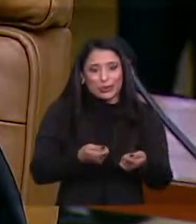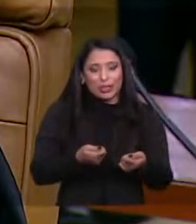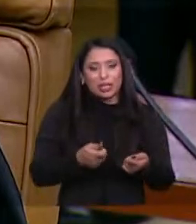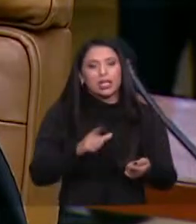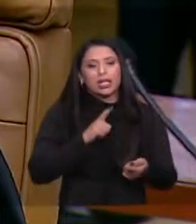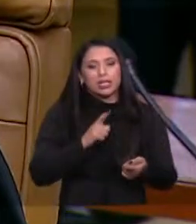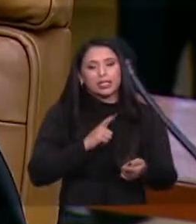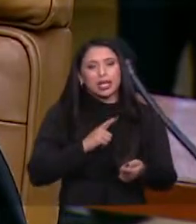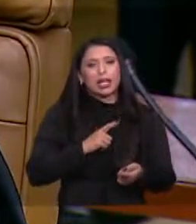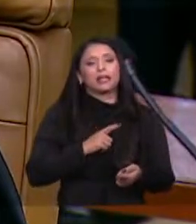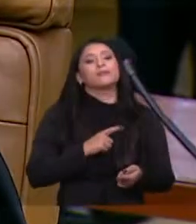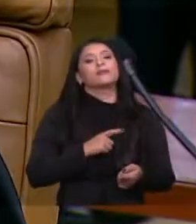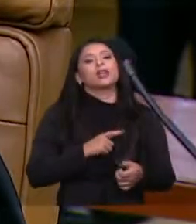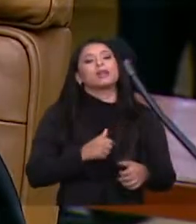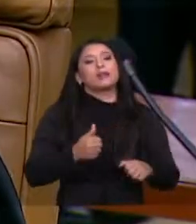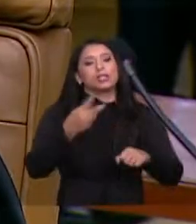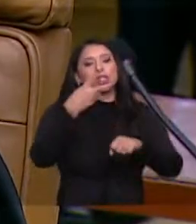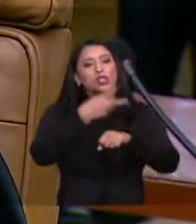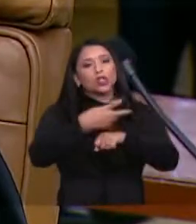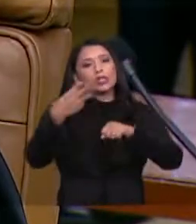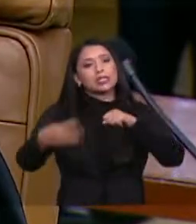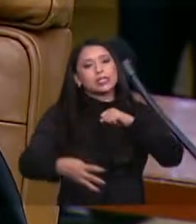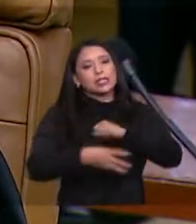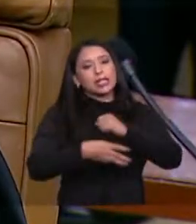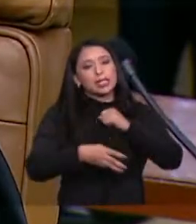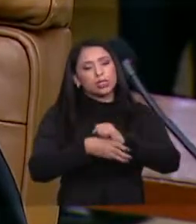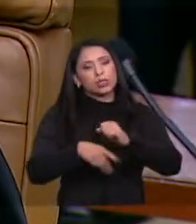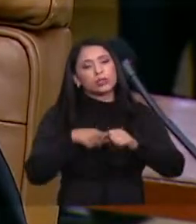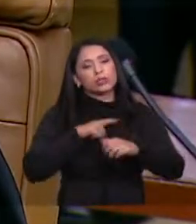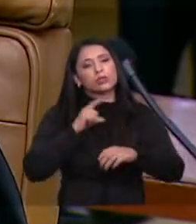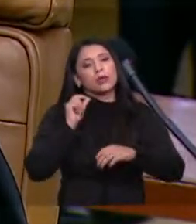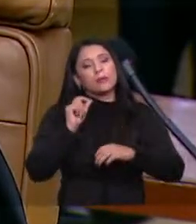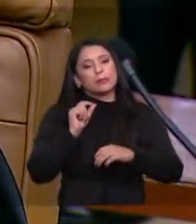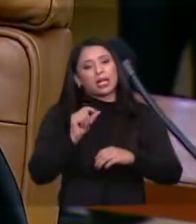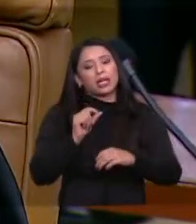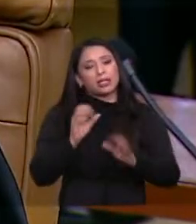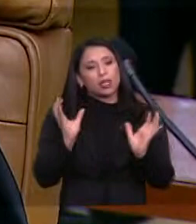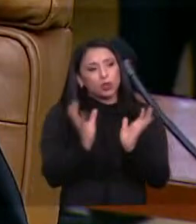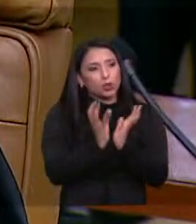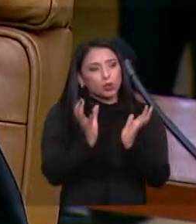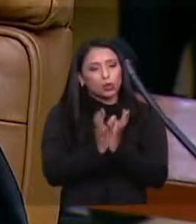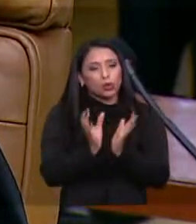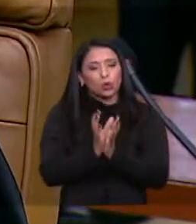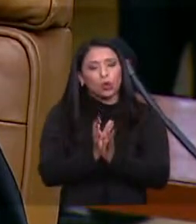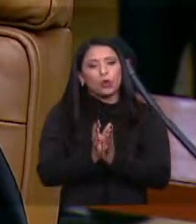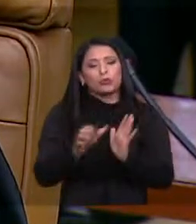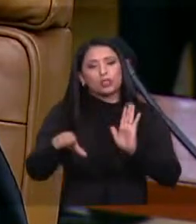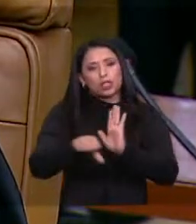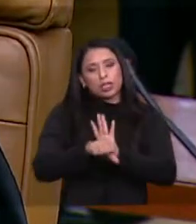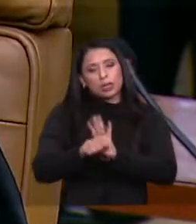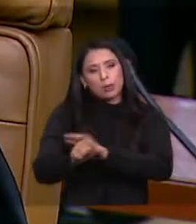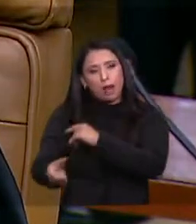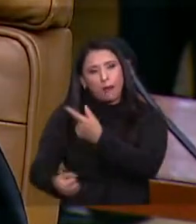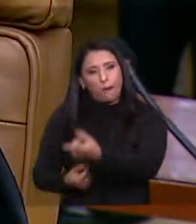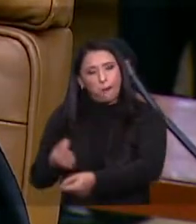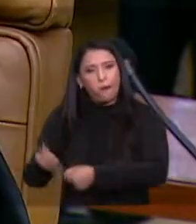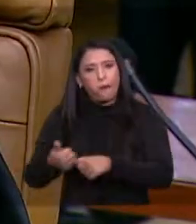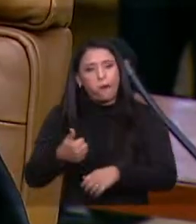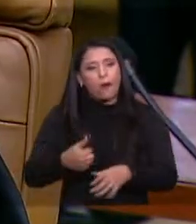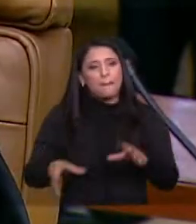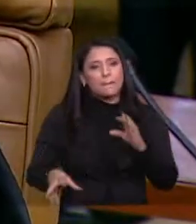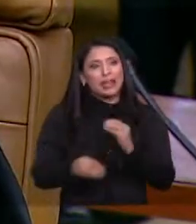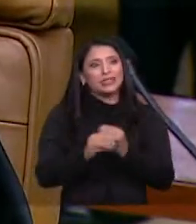a fração de dois terços fixando para cada grupo de delitos de lavagem de capitais apenas de 12 anos